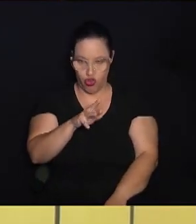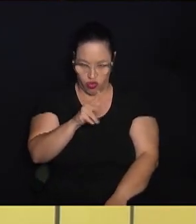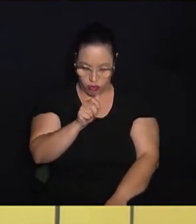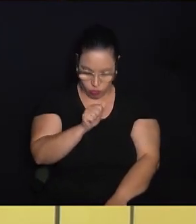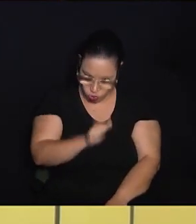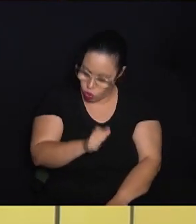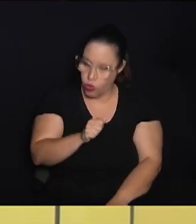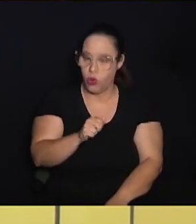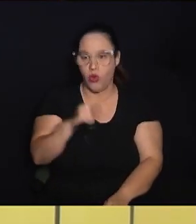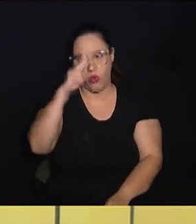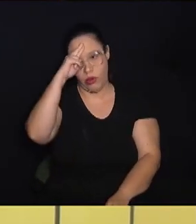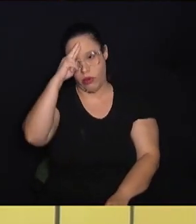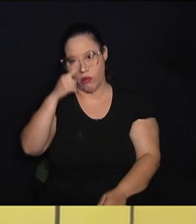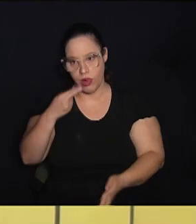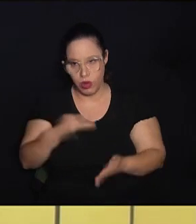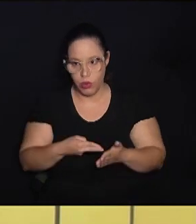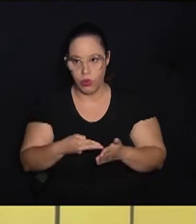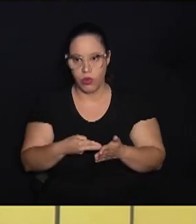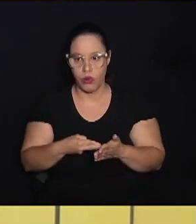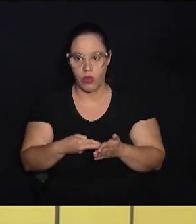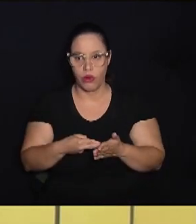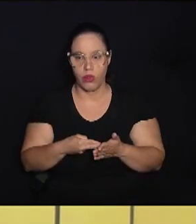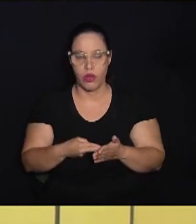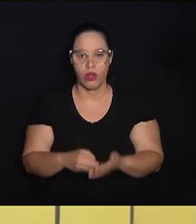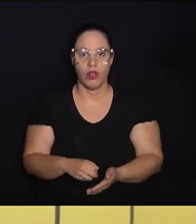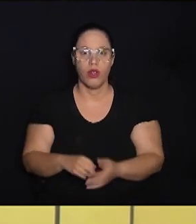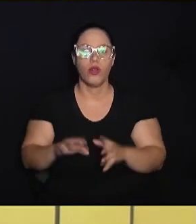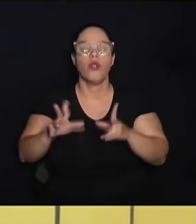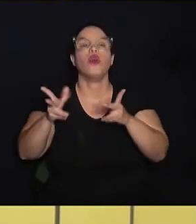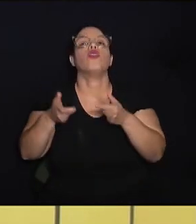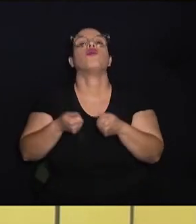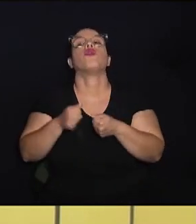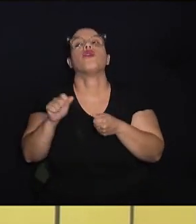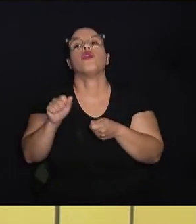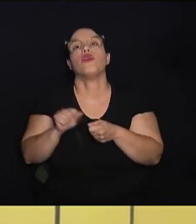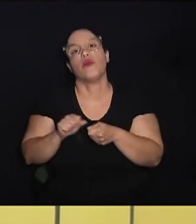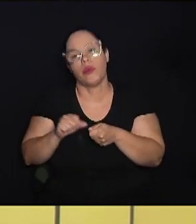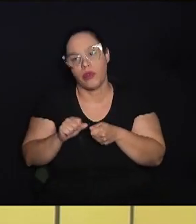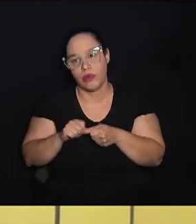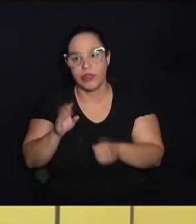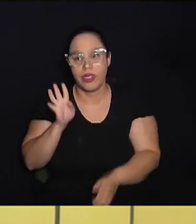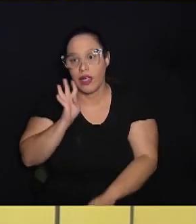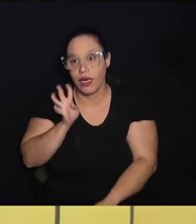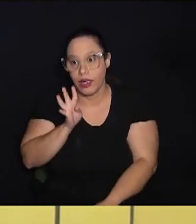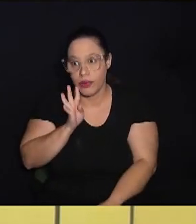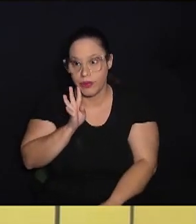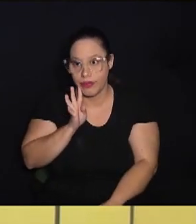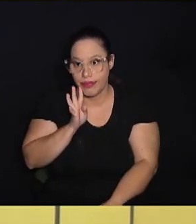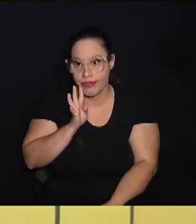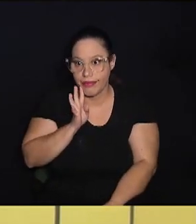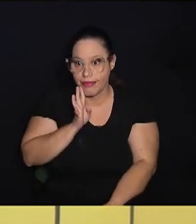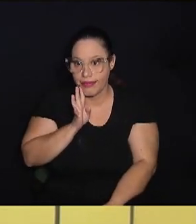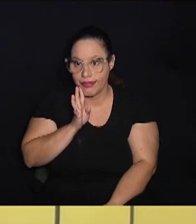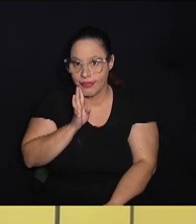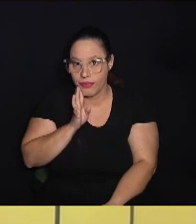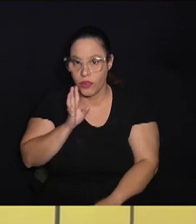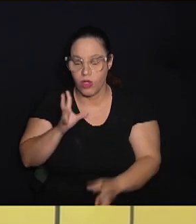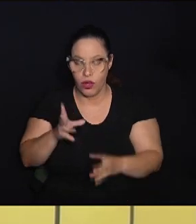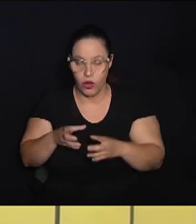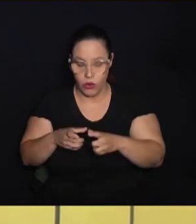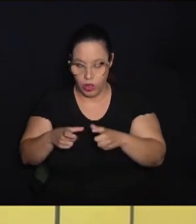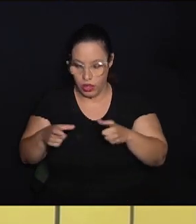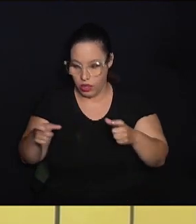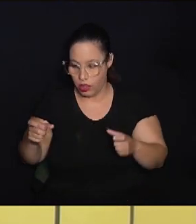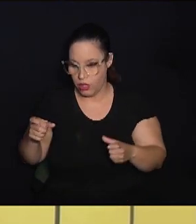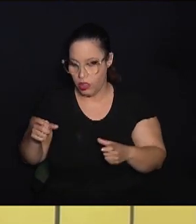conhecida para fazer então assim todo mundo pode fazer e isso é uma coisa legal eu acho que nós temos grandes quadrinistas no Brasil